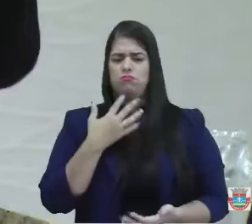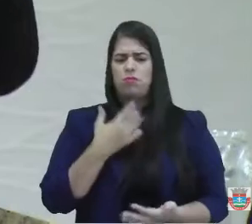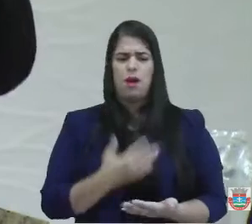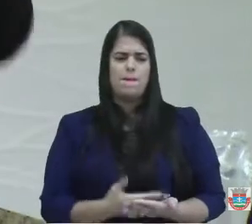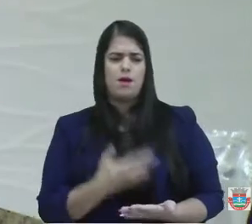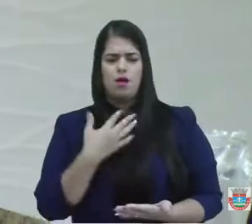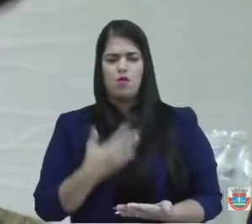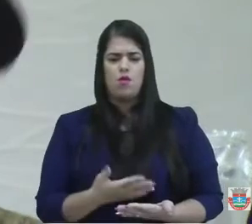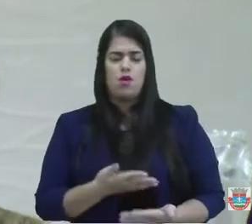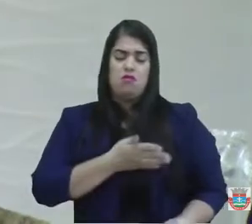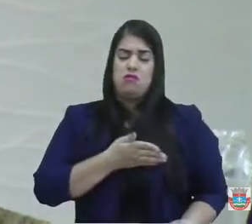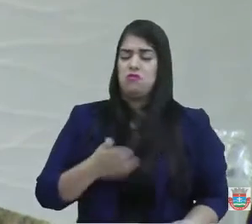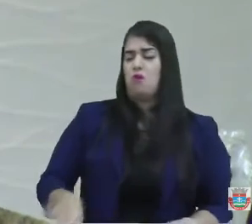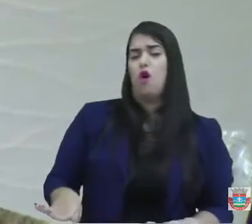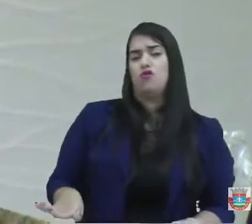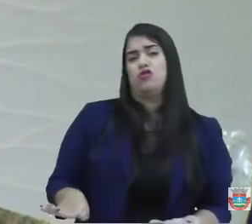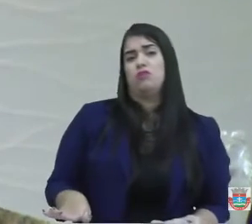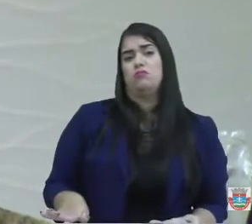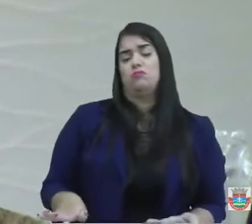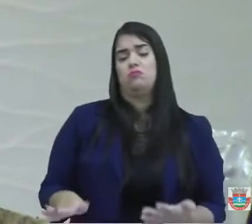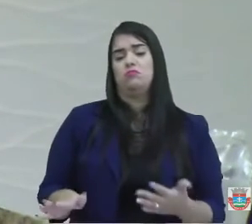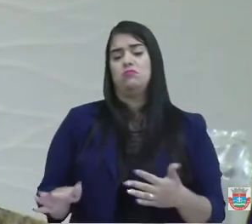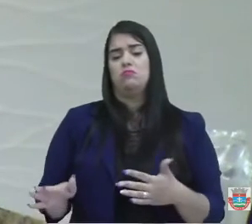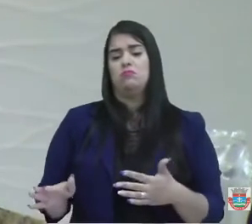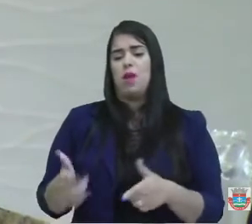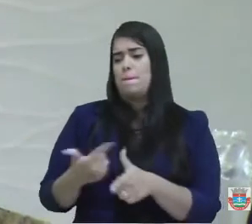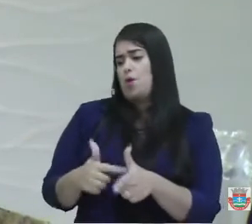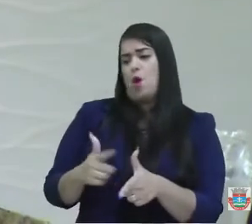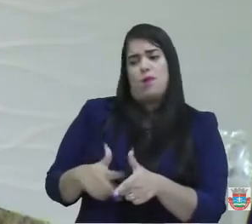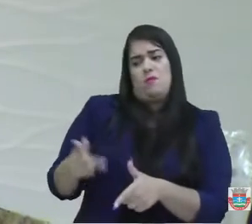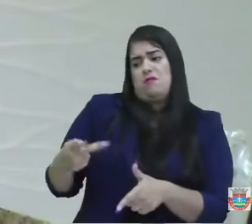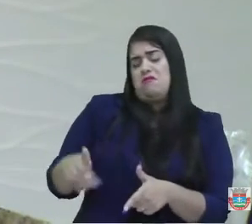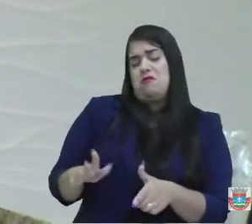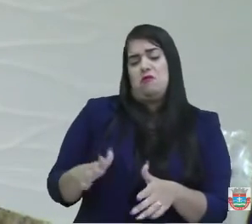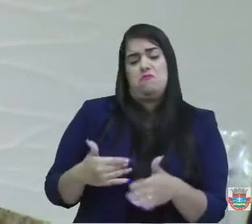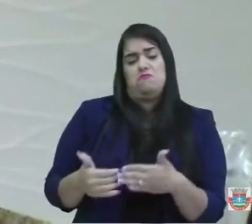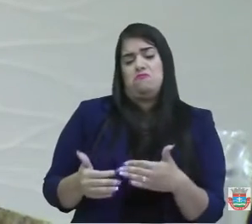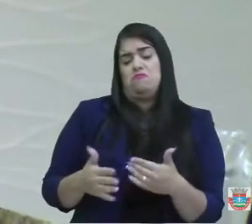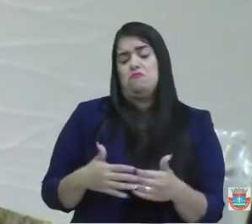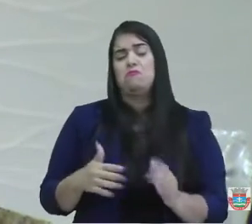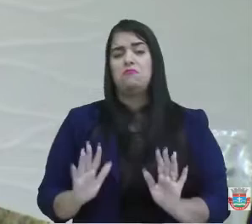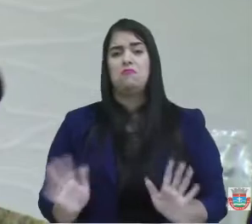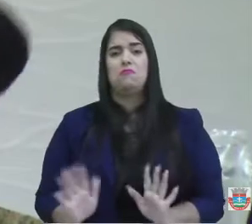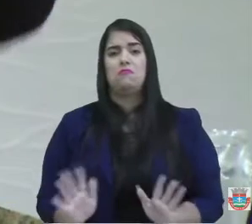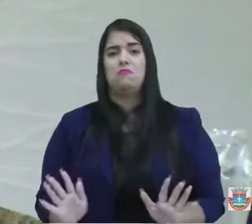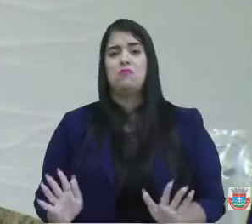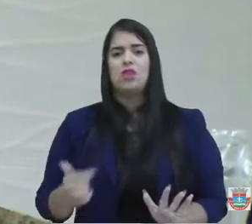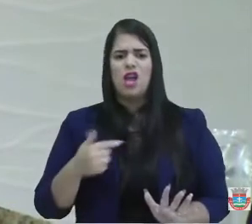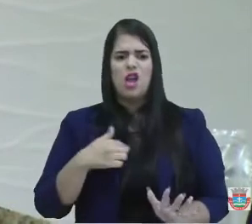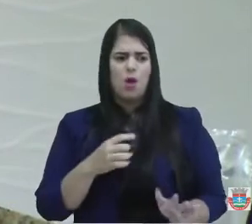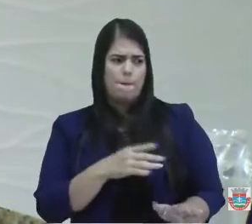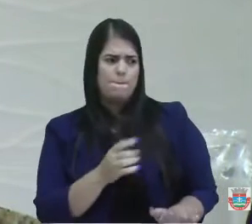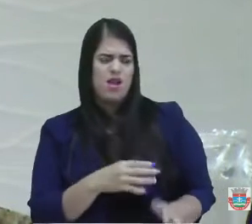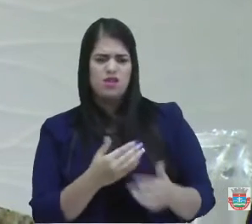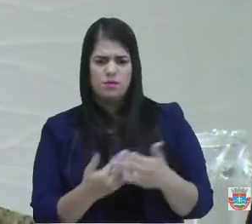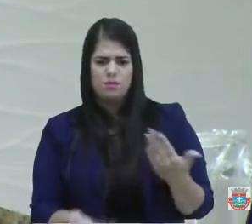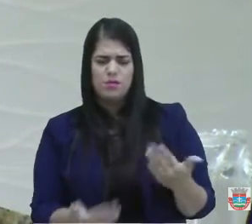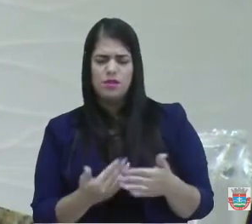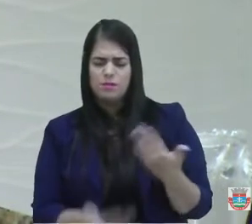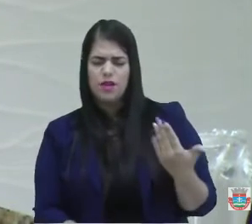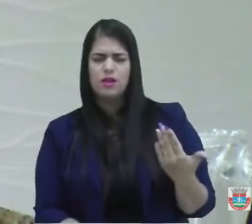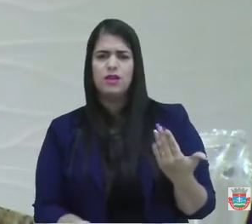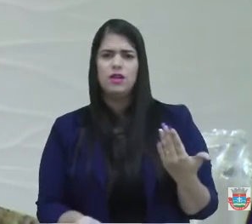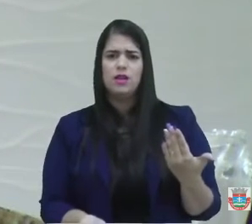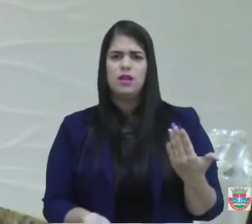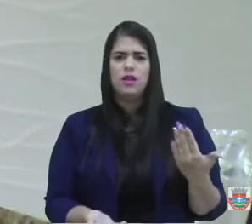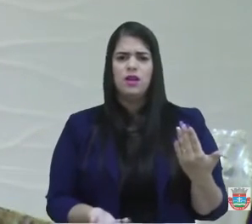gosta. Azar seu, meu amigo. E outra, eu não tenho medo de perder a campanha, não, viu? Que eu tenho duas mãos, não sou aleijado, não. Eu arranco toco com